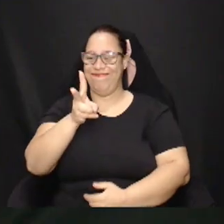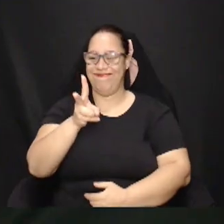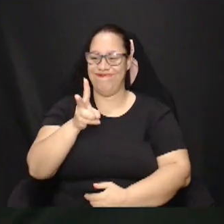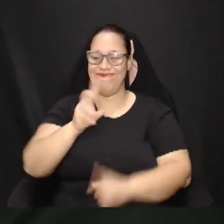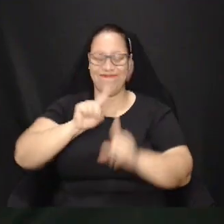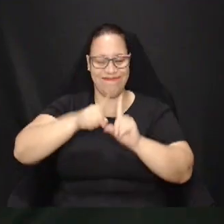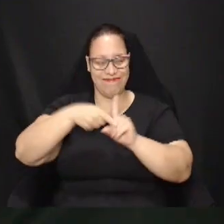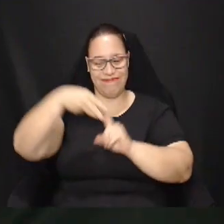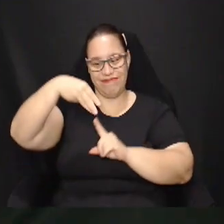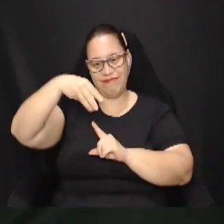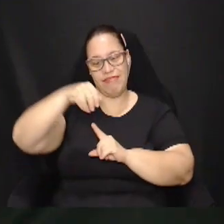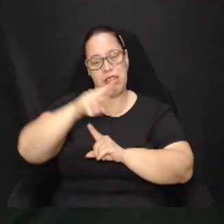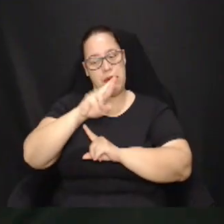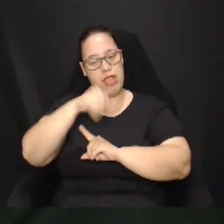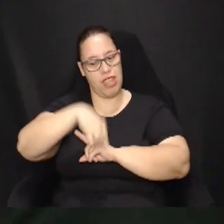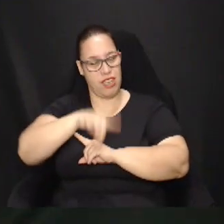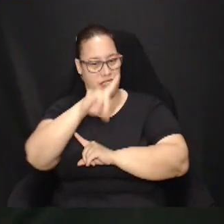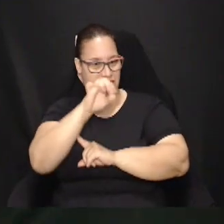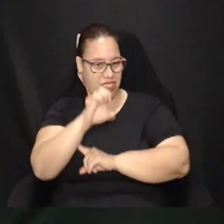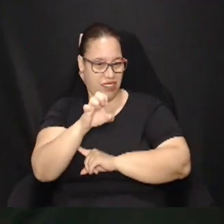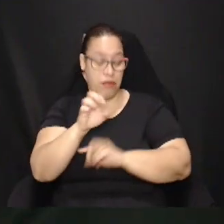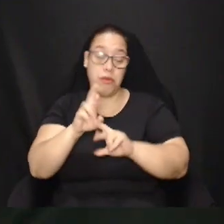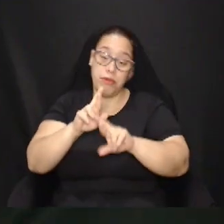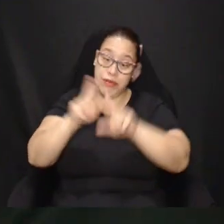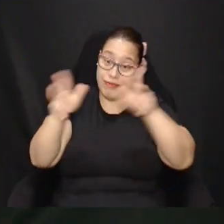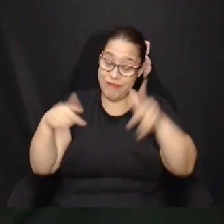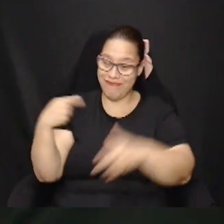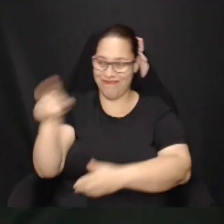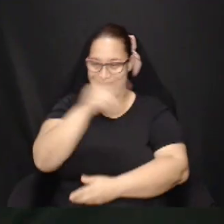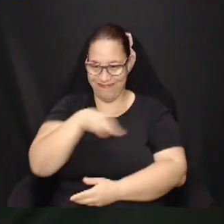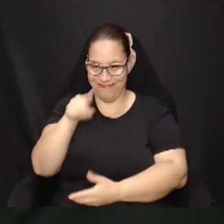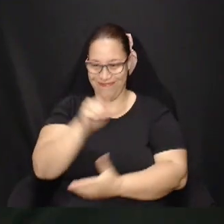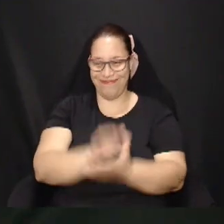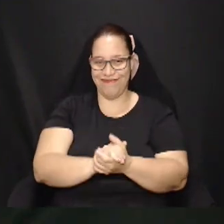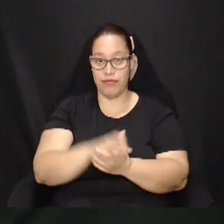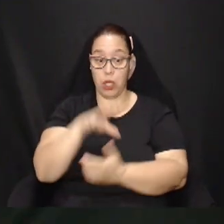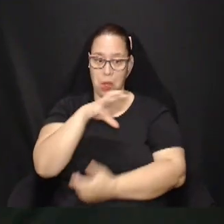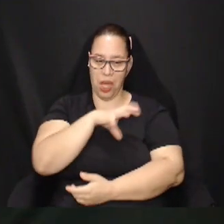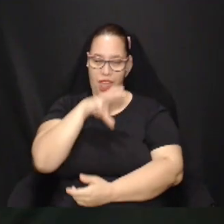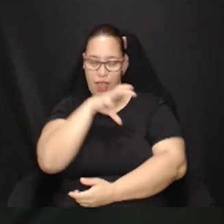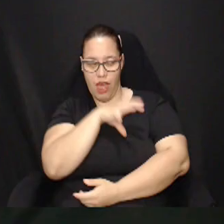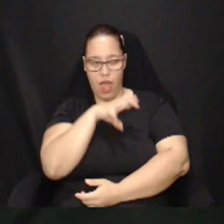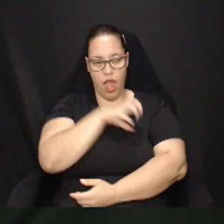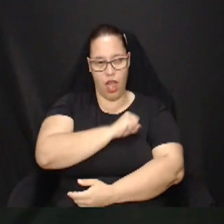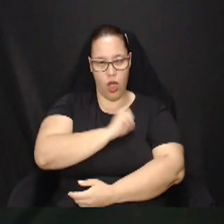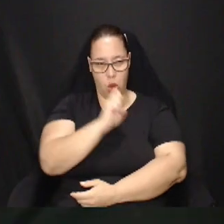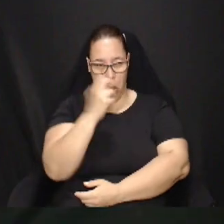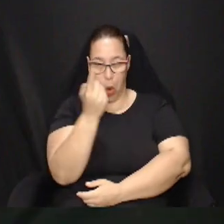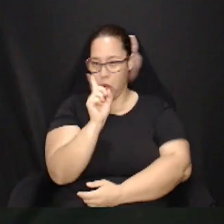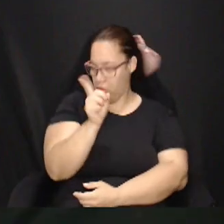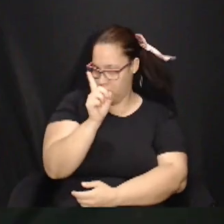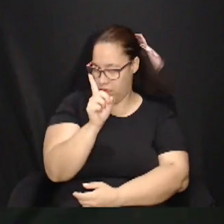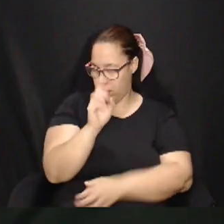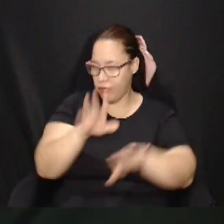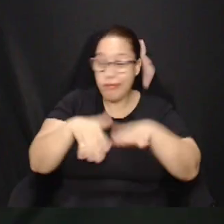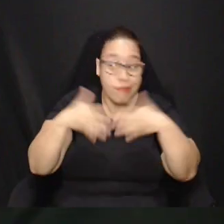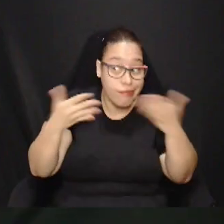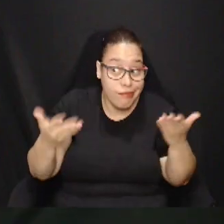de uma maneira um pouco mais diferenciada para você. Romantiza a maternidade ou não? Qual é a